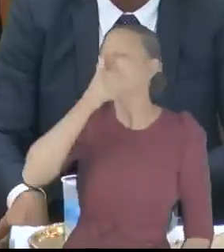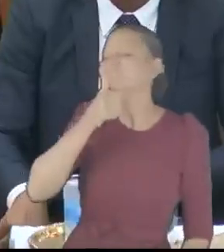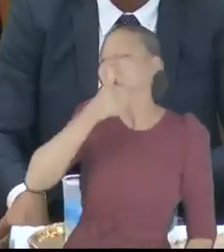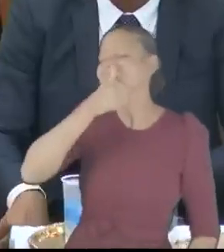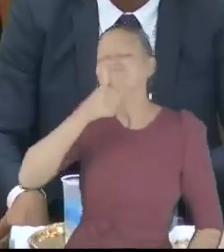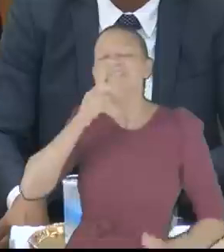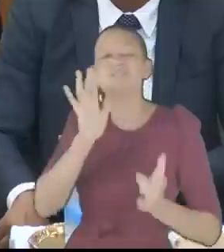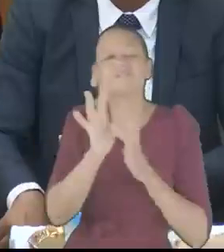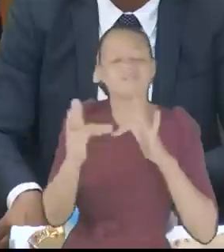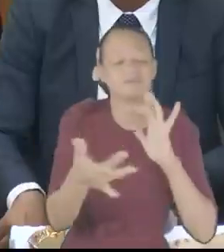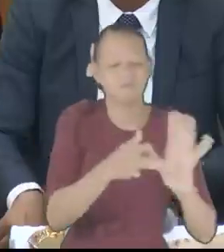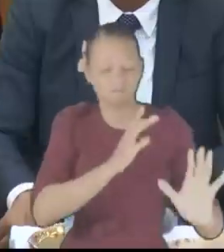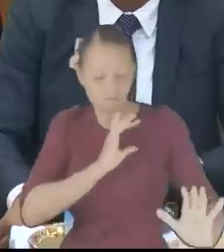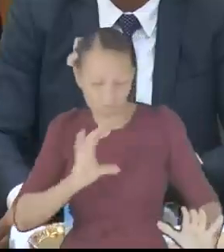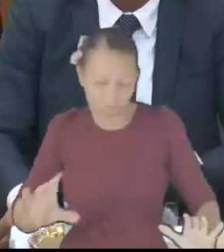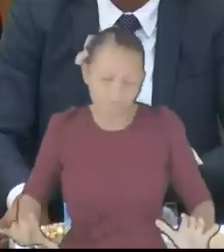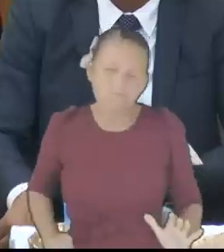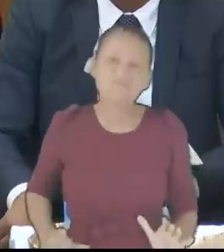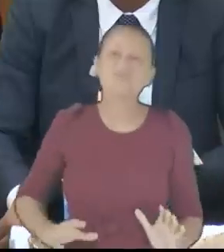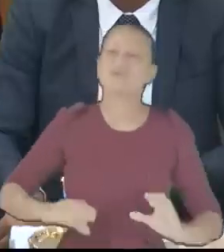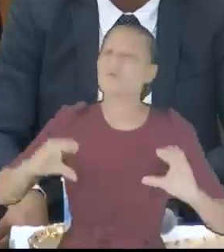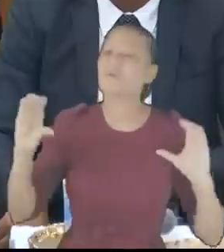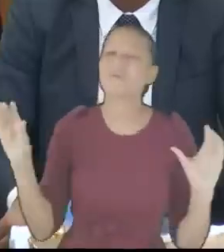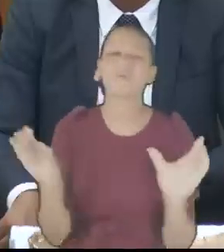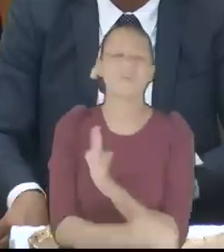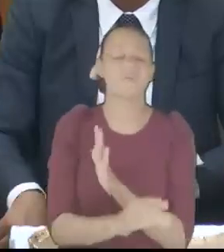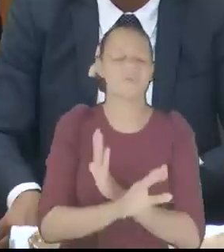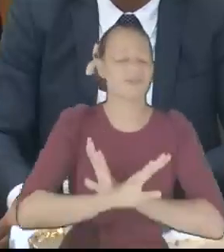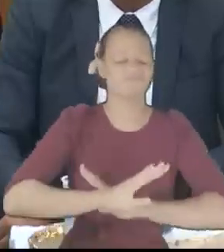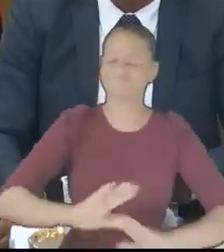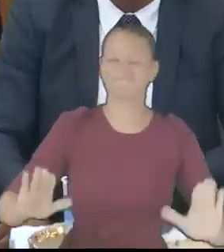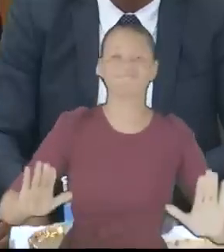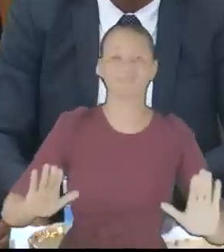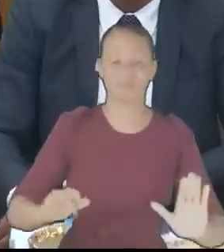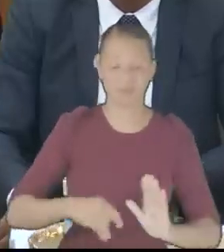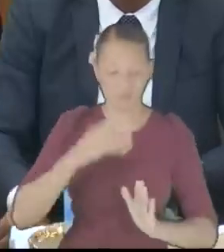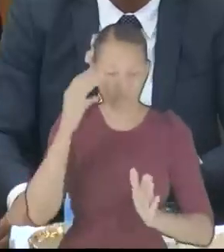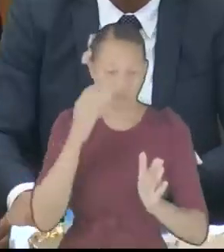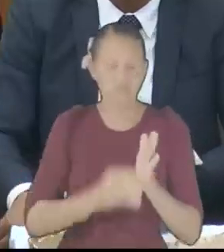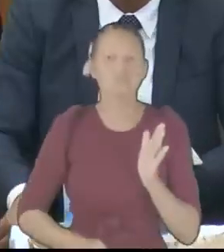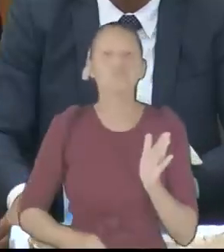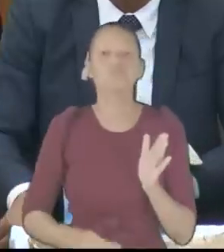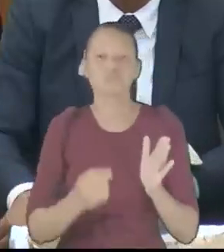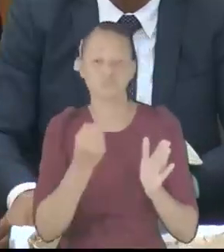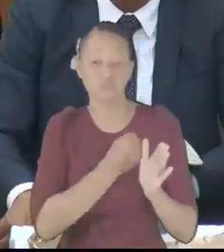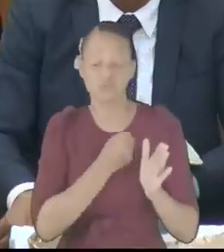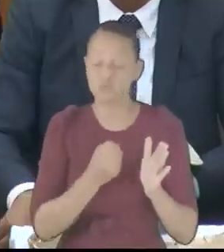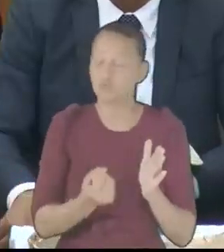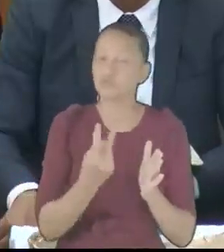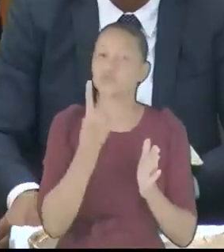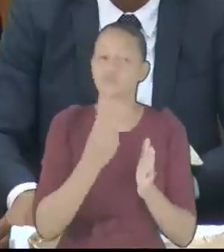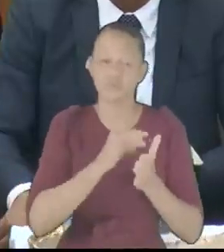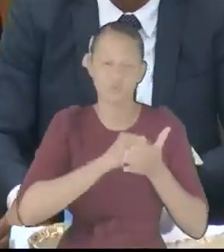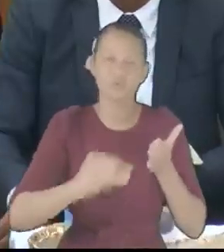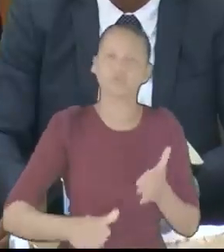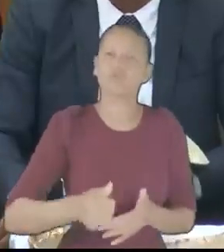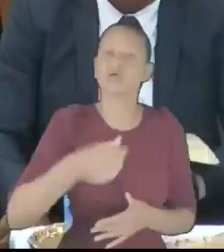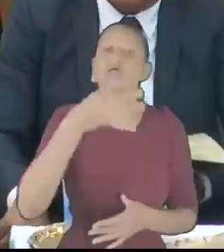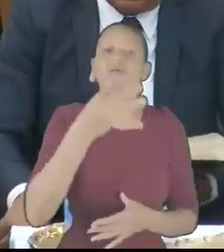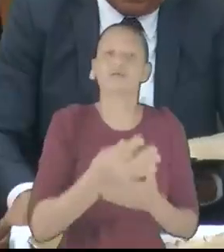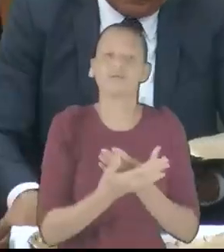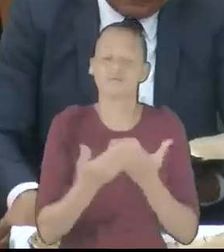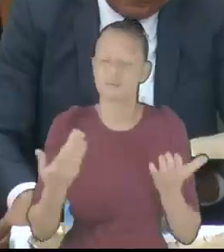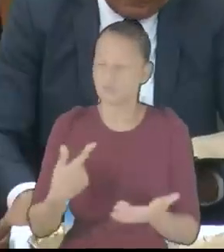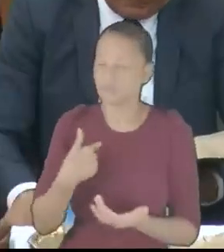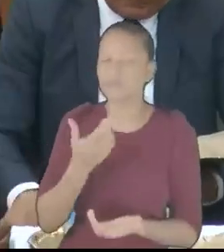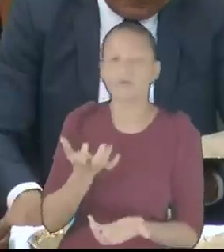de Cristo na cruz foi suficiente. No capítulo de número 2, versículo 14,